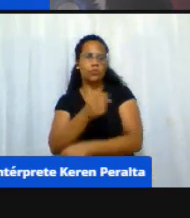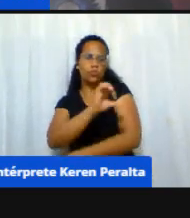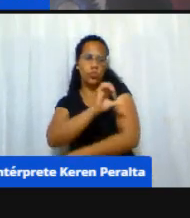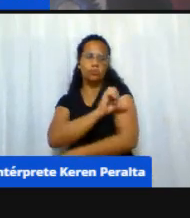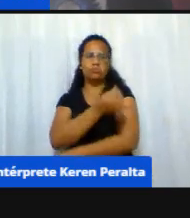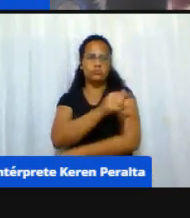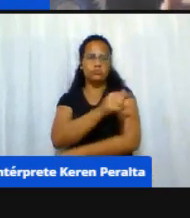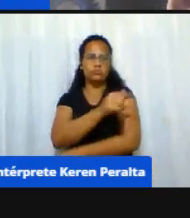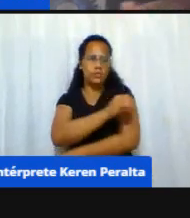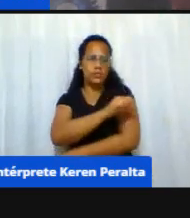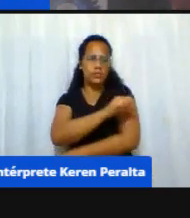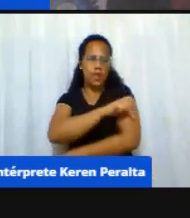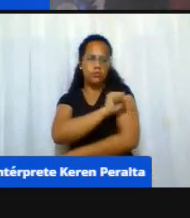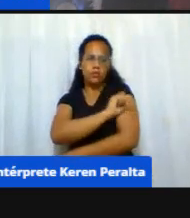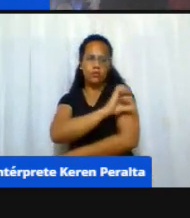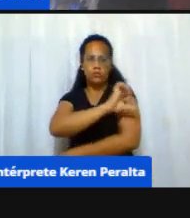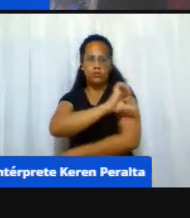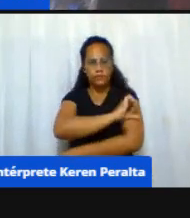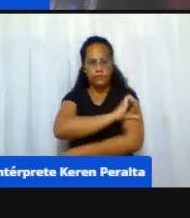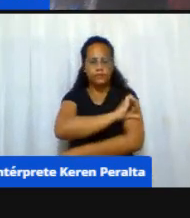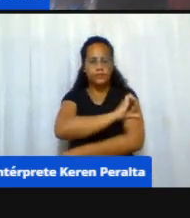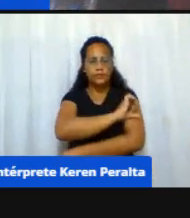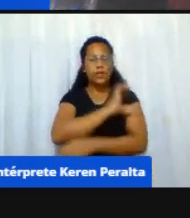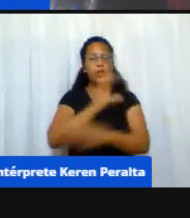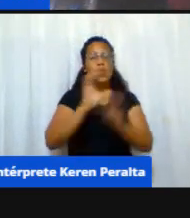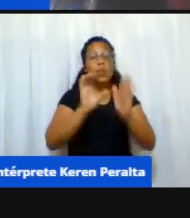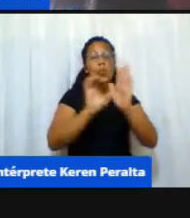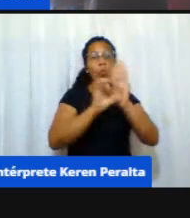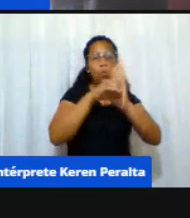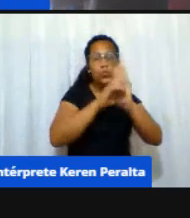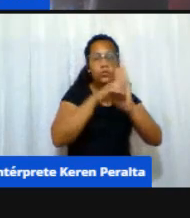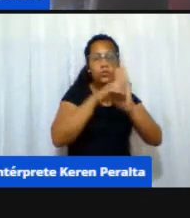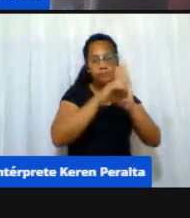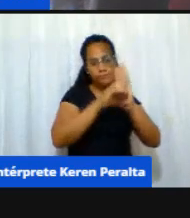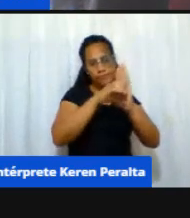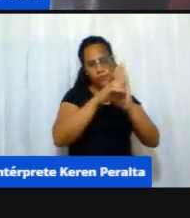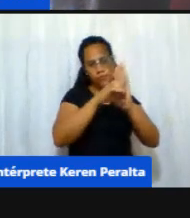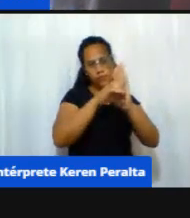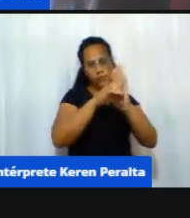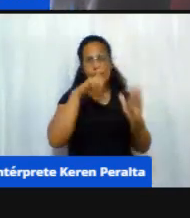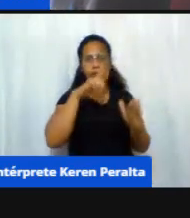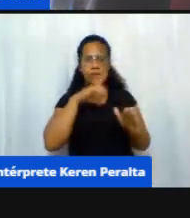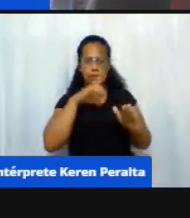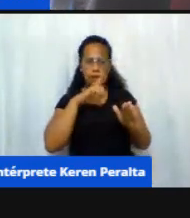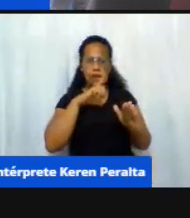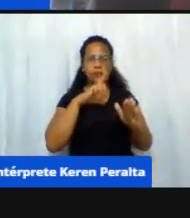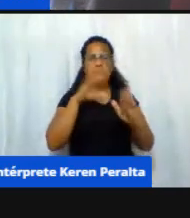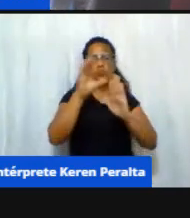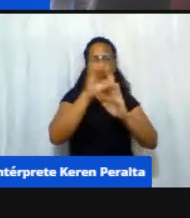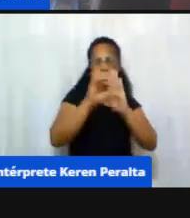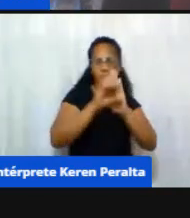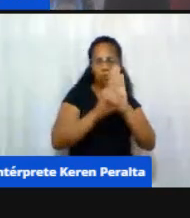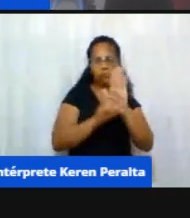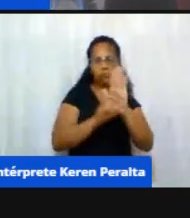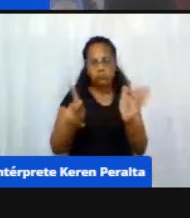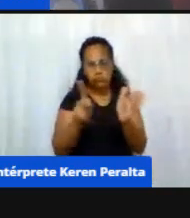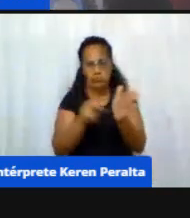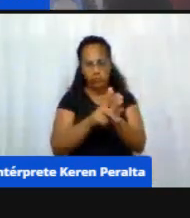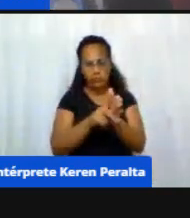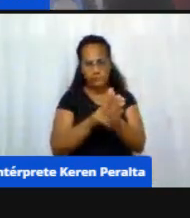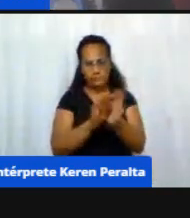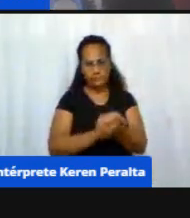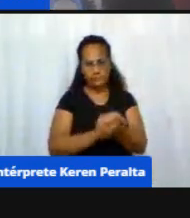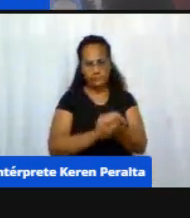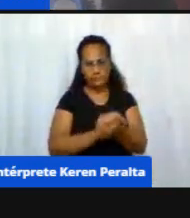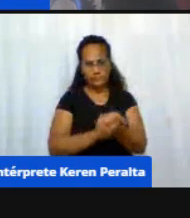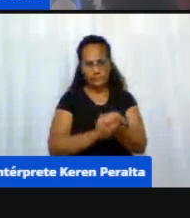seccionados, que são os campos de atuação. Dentro de cada campo de atuação, à exceção do